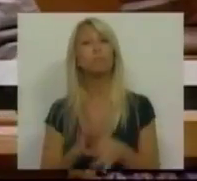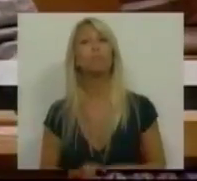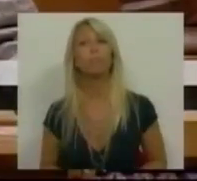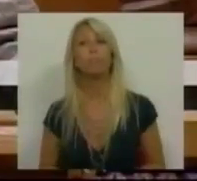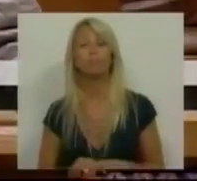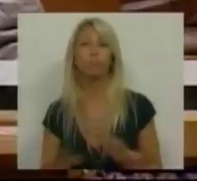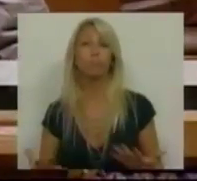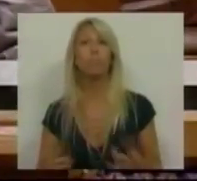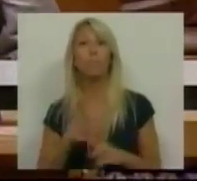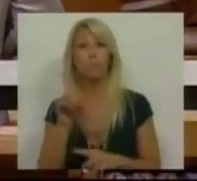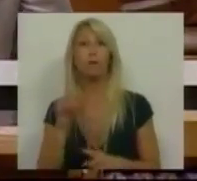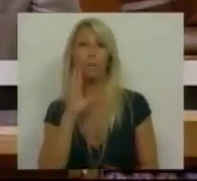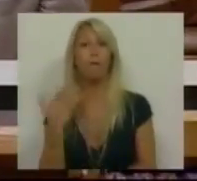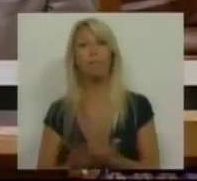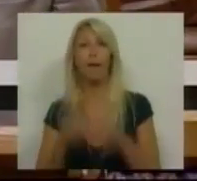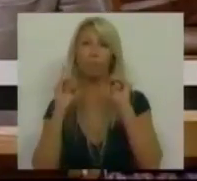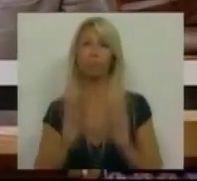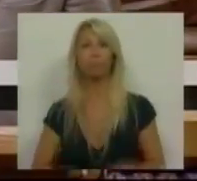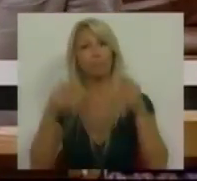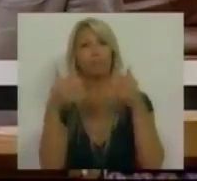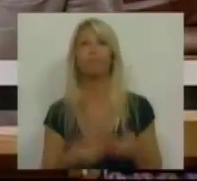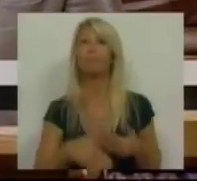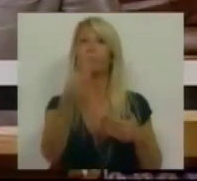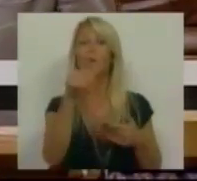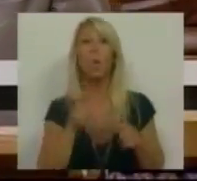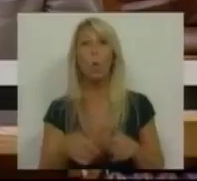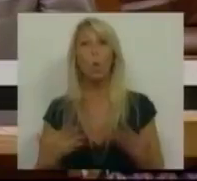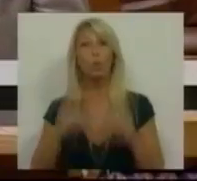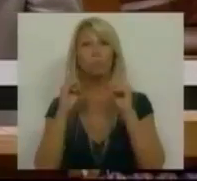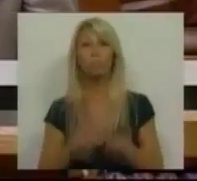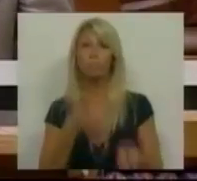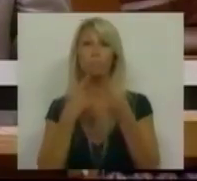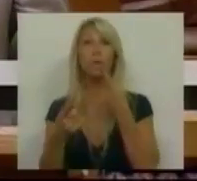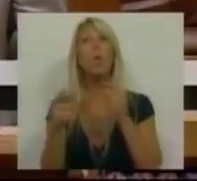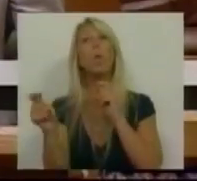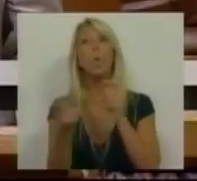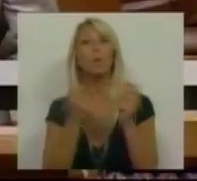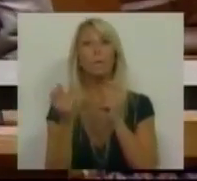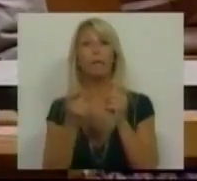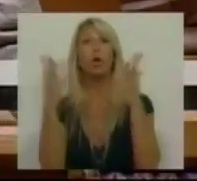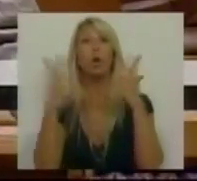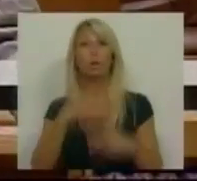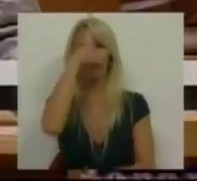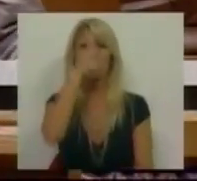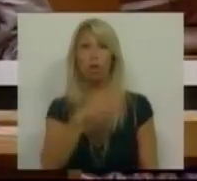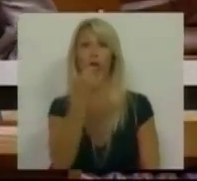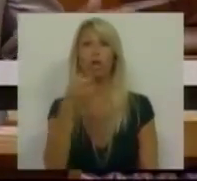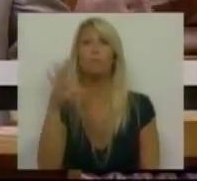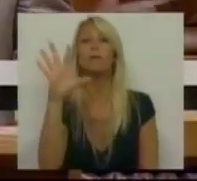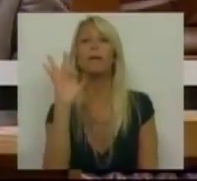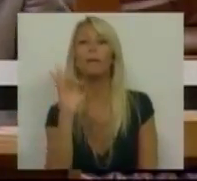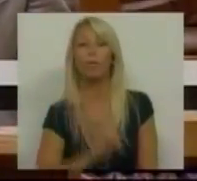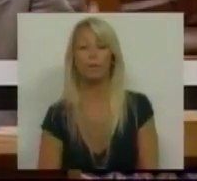um pontapé de partida. Hoje inicia-se também o debate para o Orçamento de Estado para 2014. É